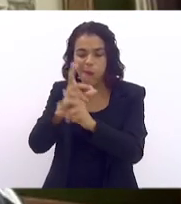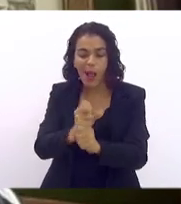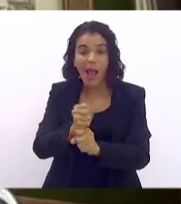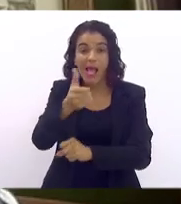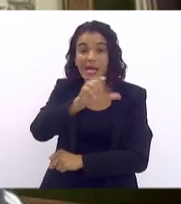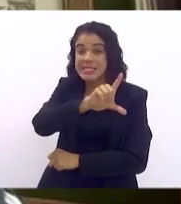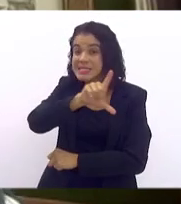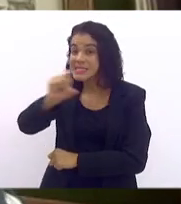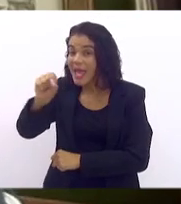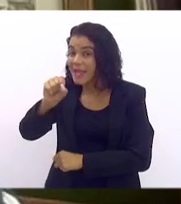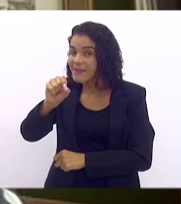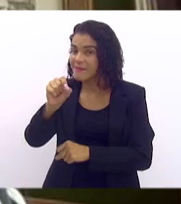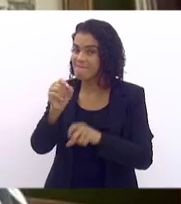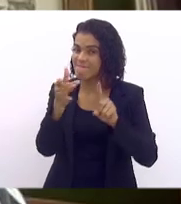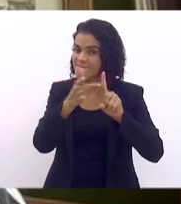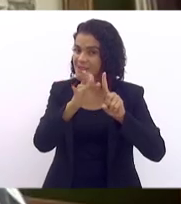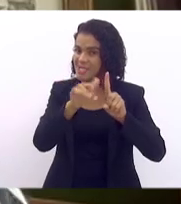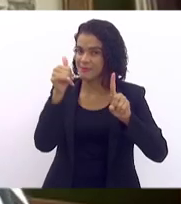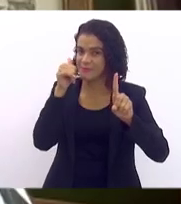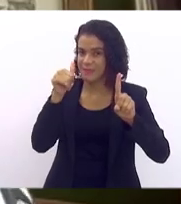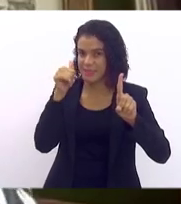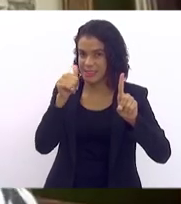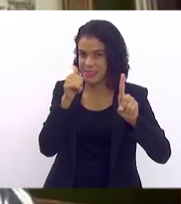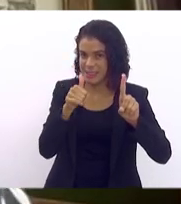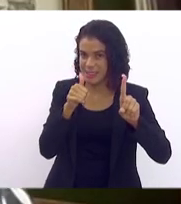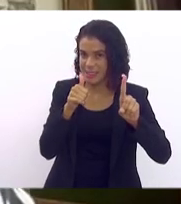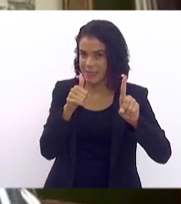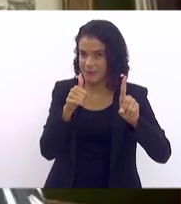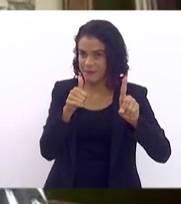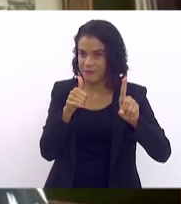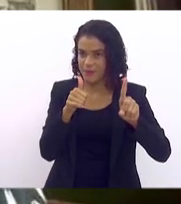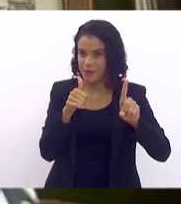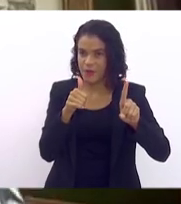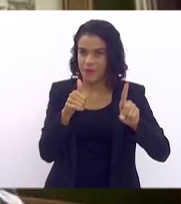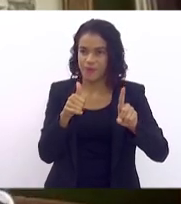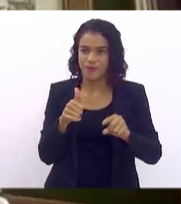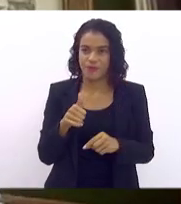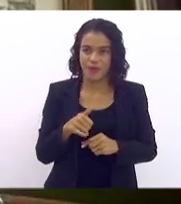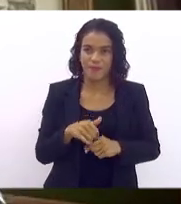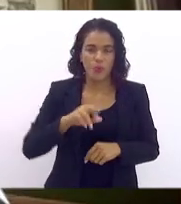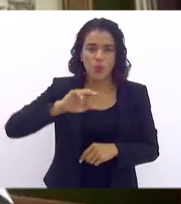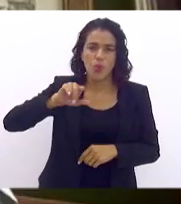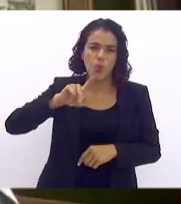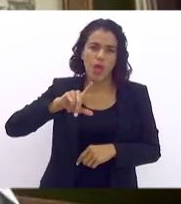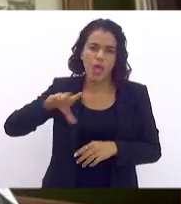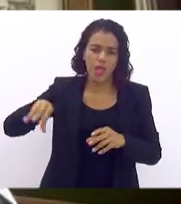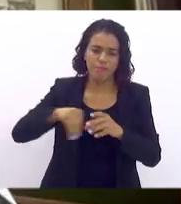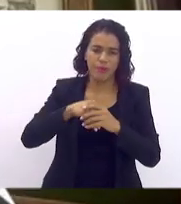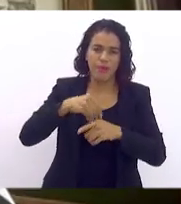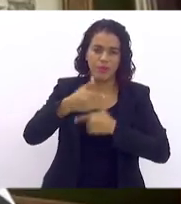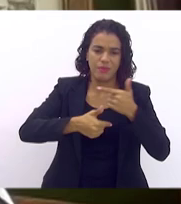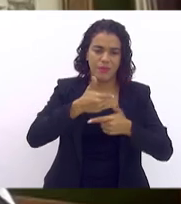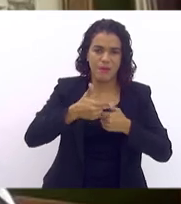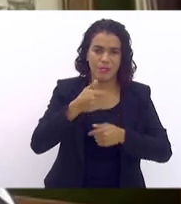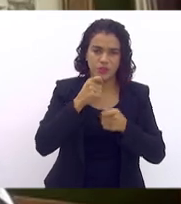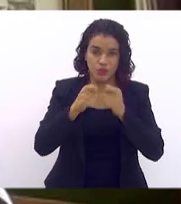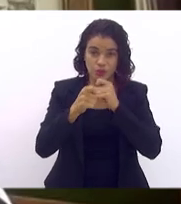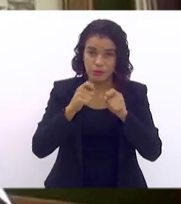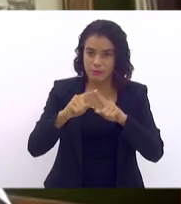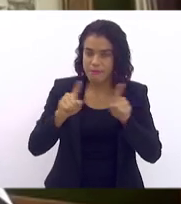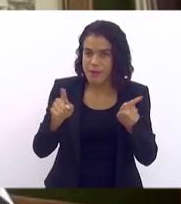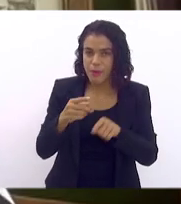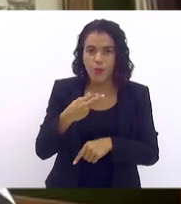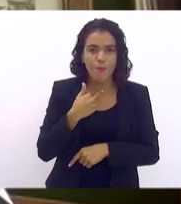vítimas, meninas. É assim, isso não faz parte do meu trabalho de jornalista, mas eu não tenho como deixar